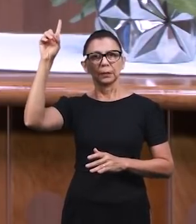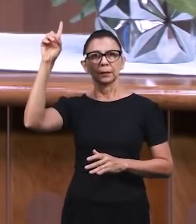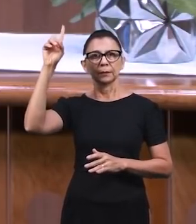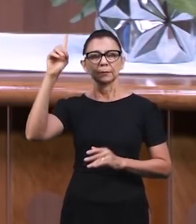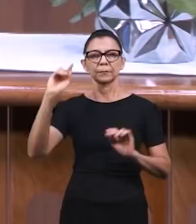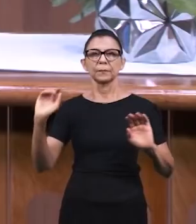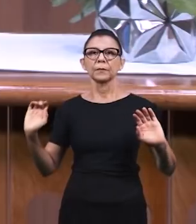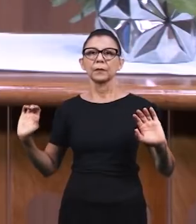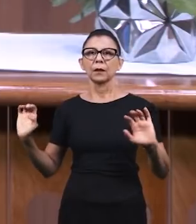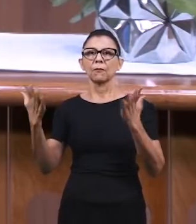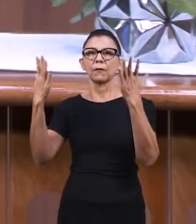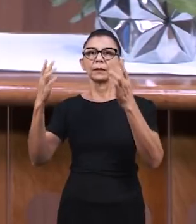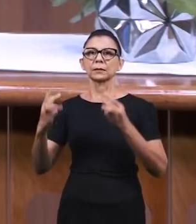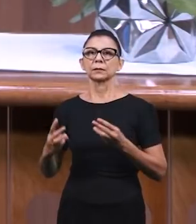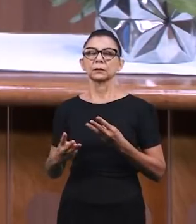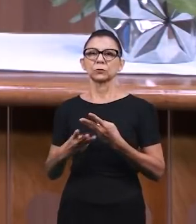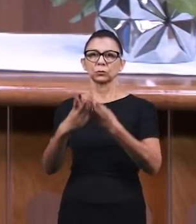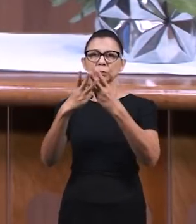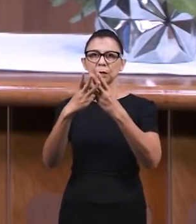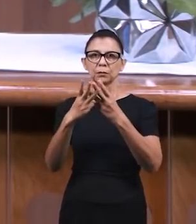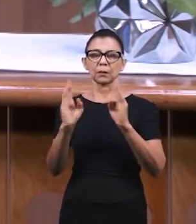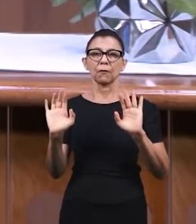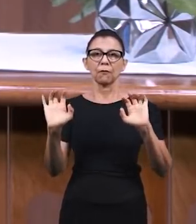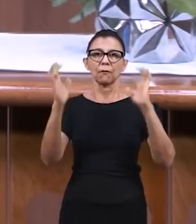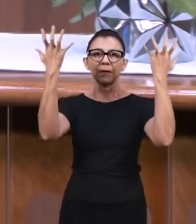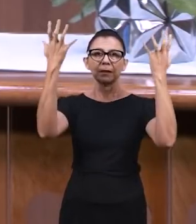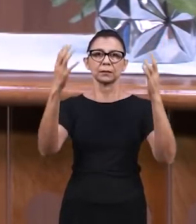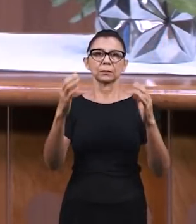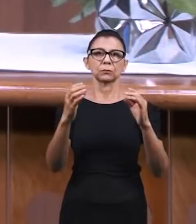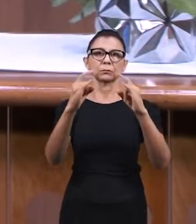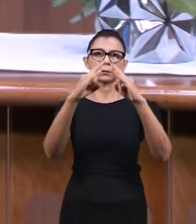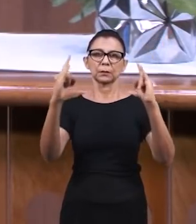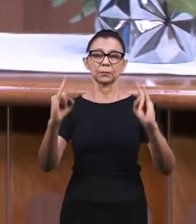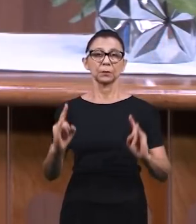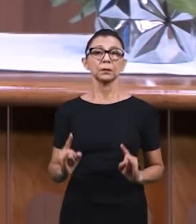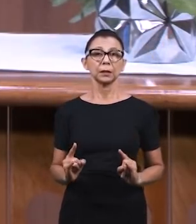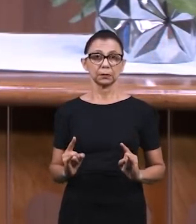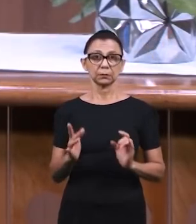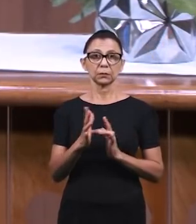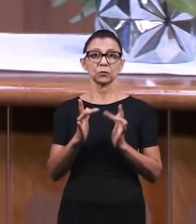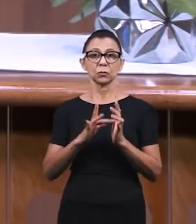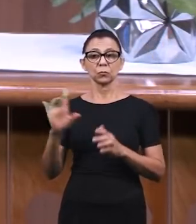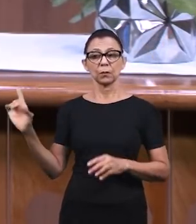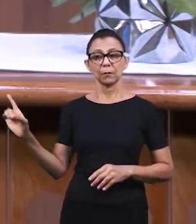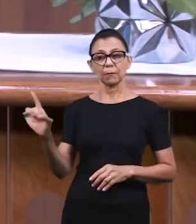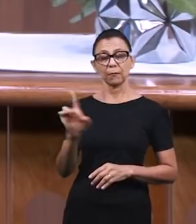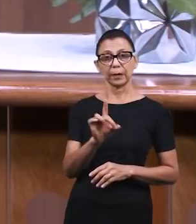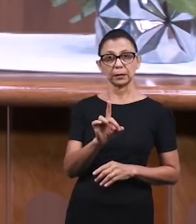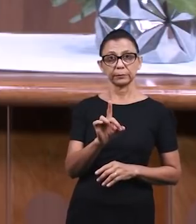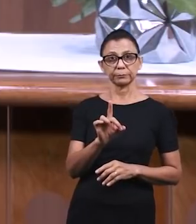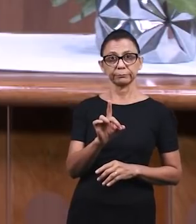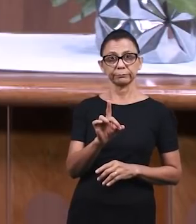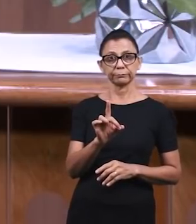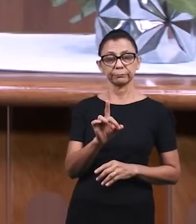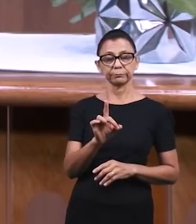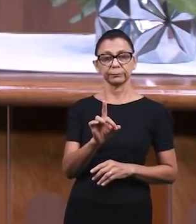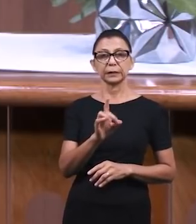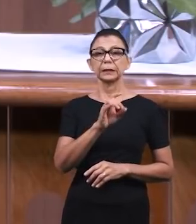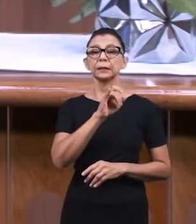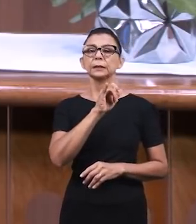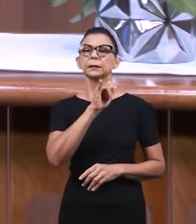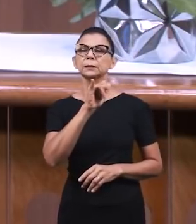judeu, do povo, que era a festa dos tabernáculos. Ele comparece no último dia